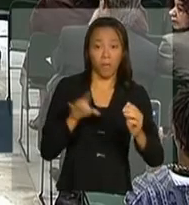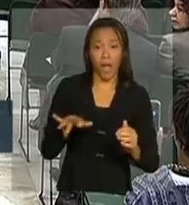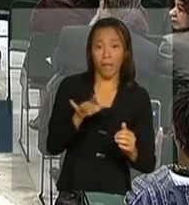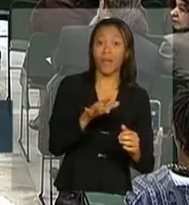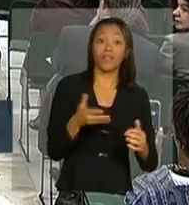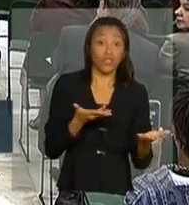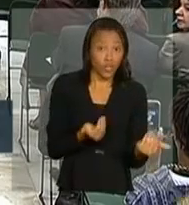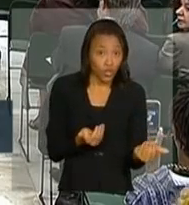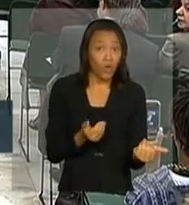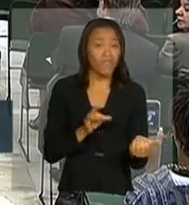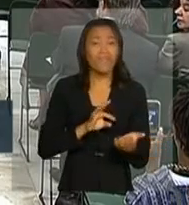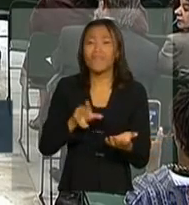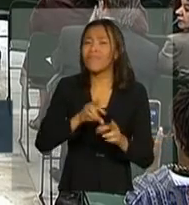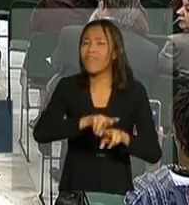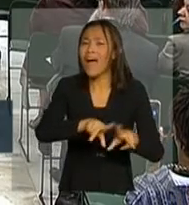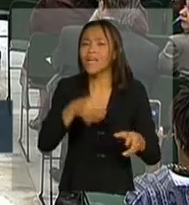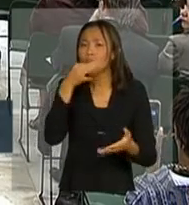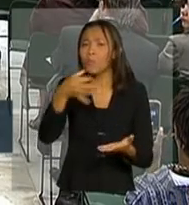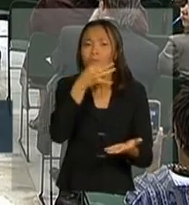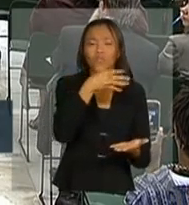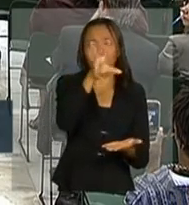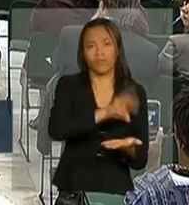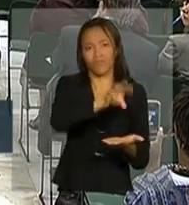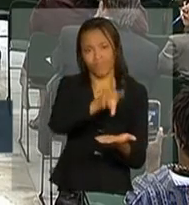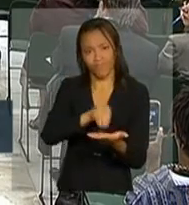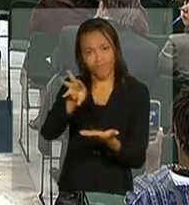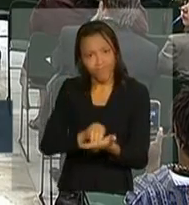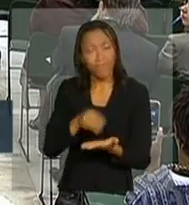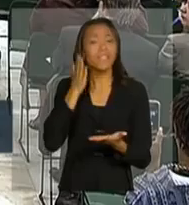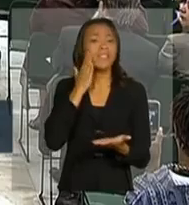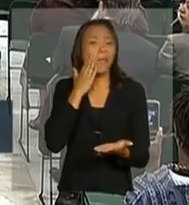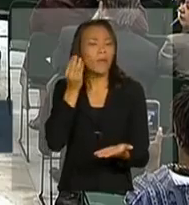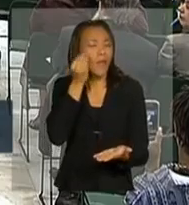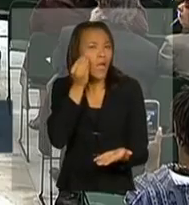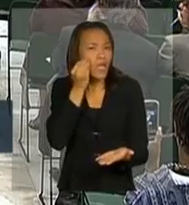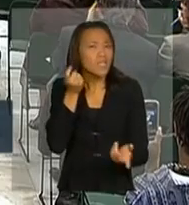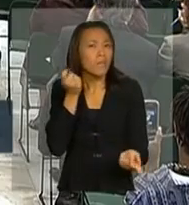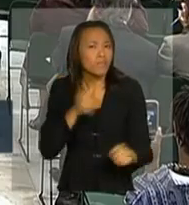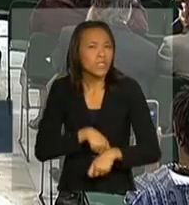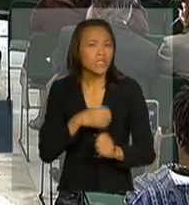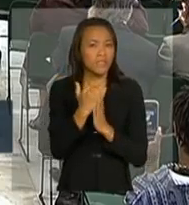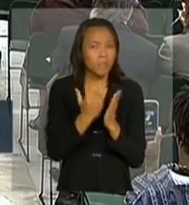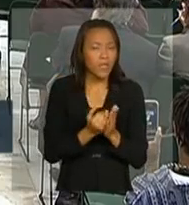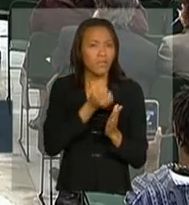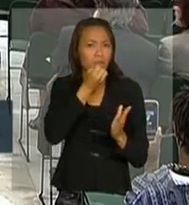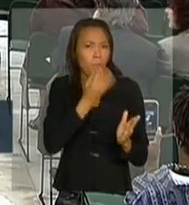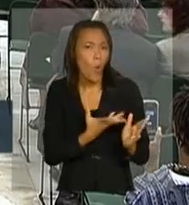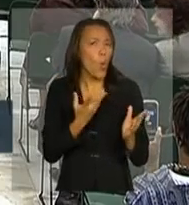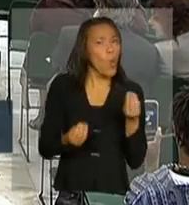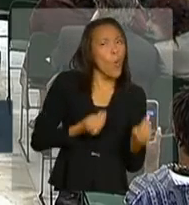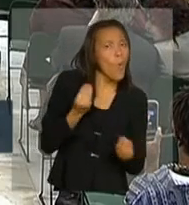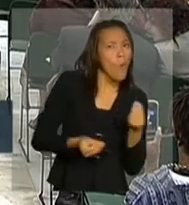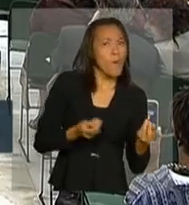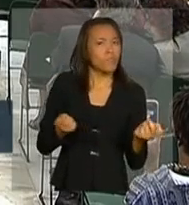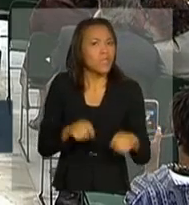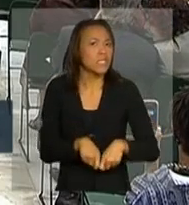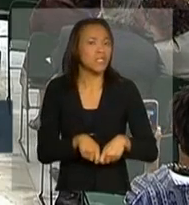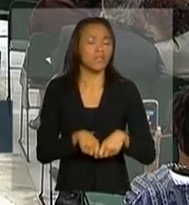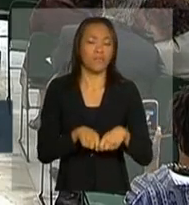fizemos uma série de consultas testando a a eficácia desse plano, a a sua capacidade de